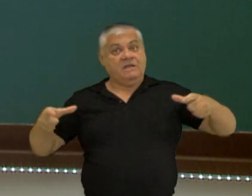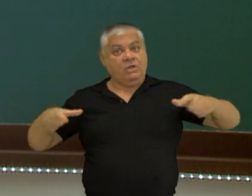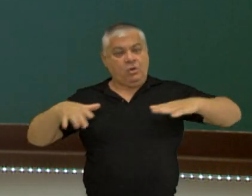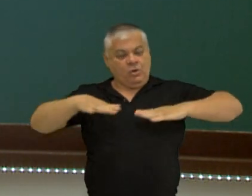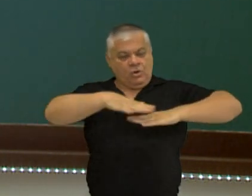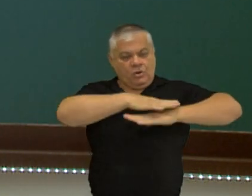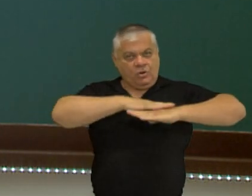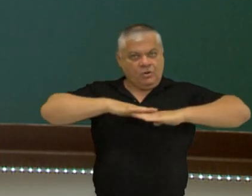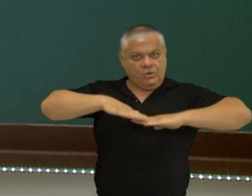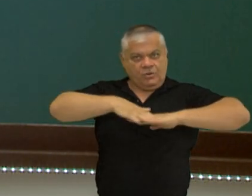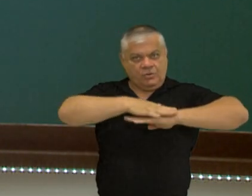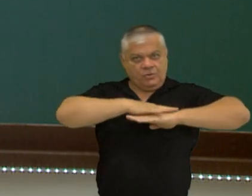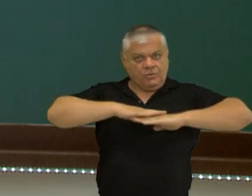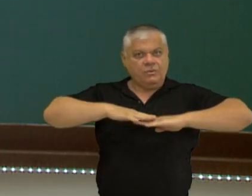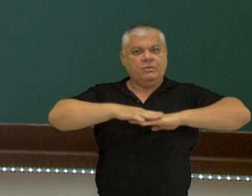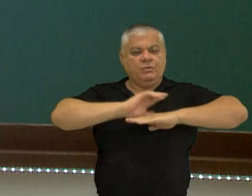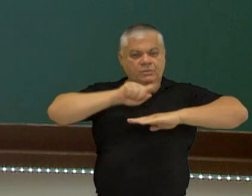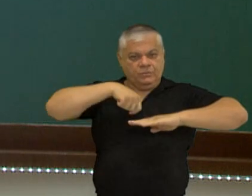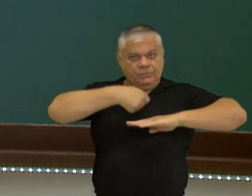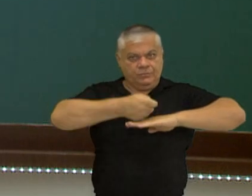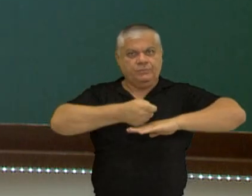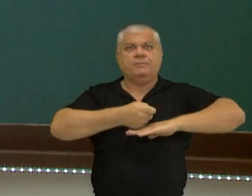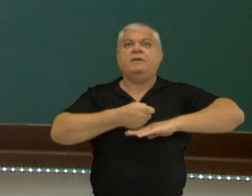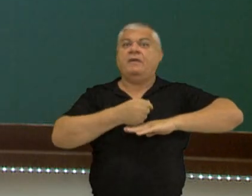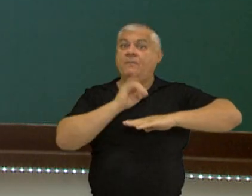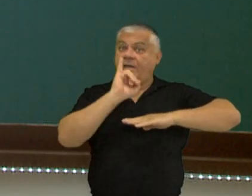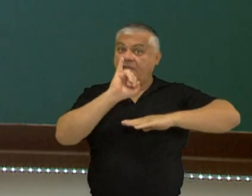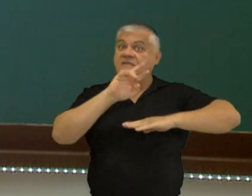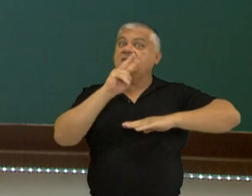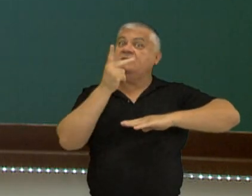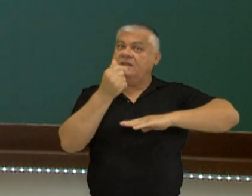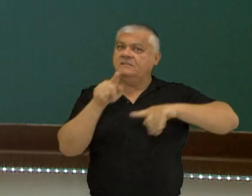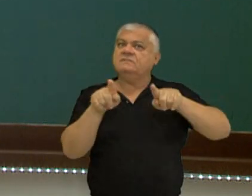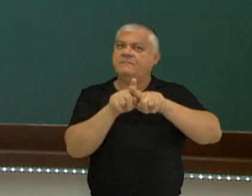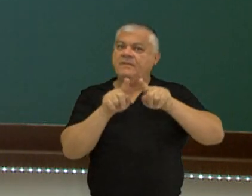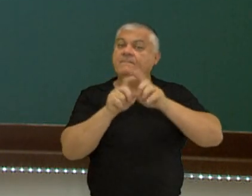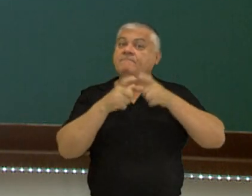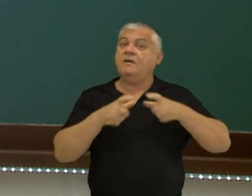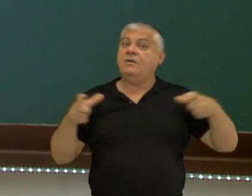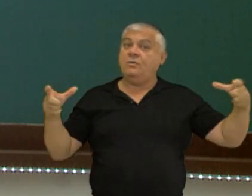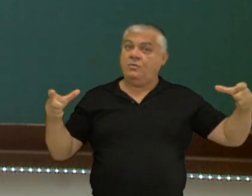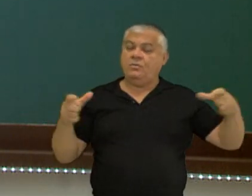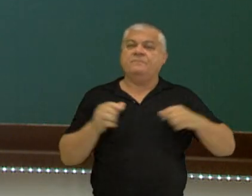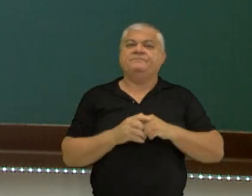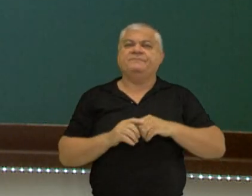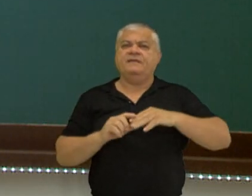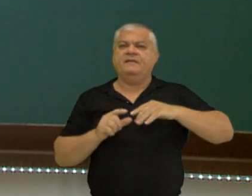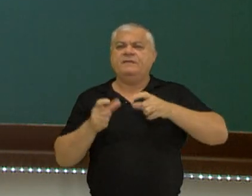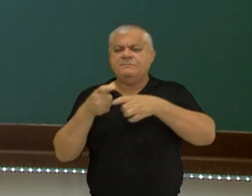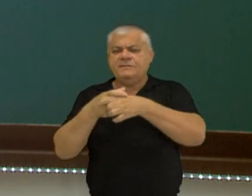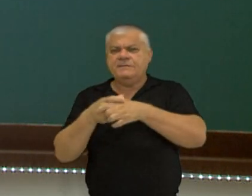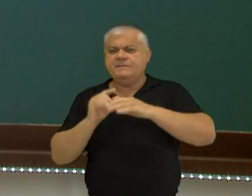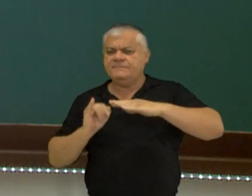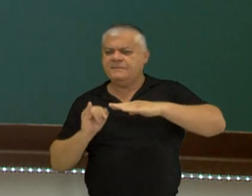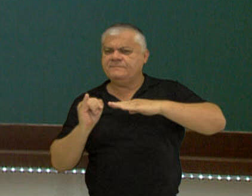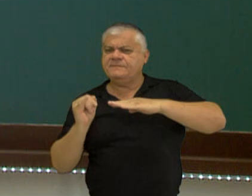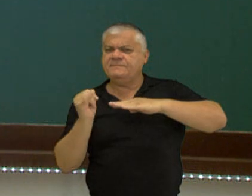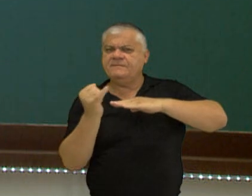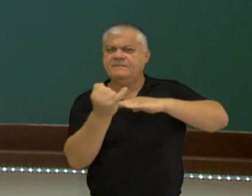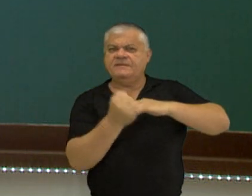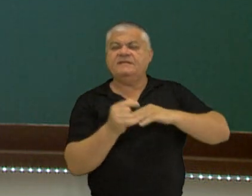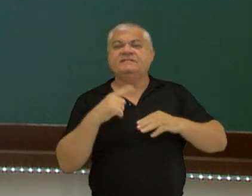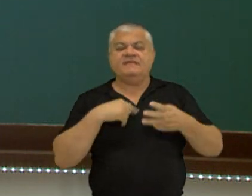parte, é chamada inclusive de Grande Ilha, porque é a maior porção, e as ilhas são divididas em